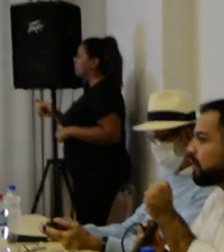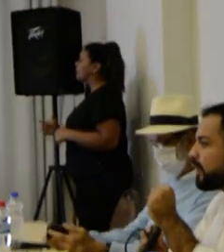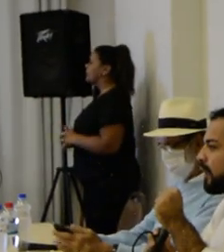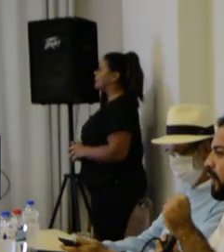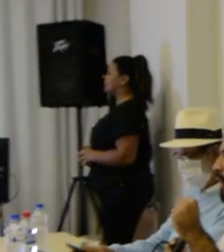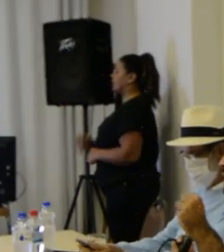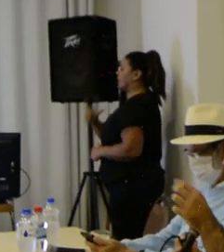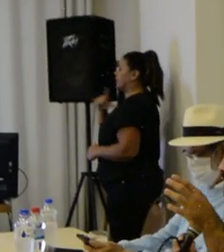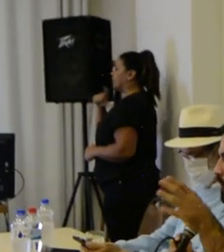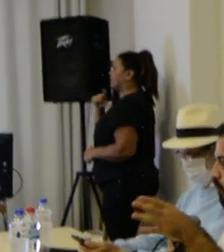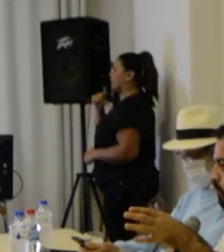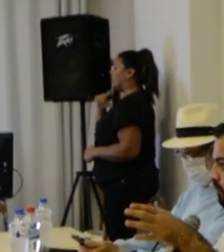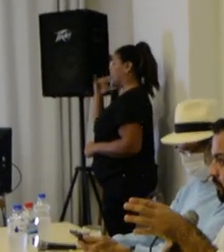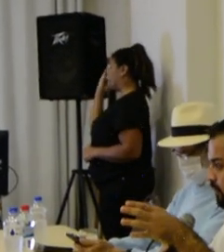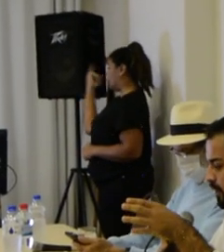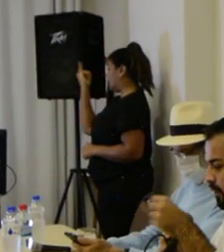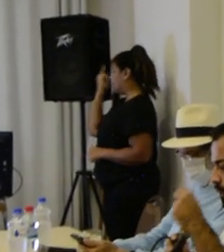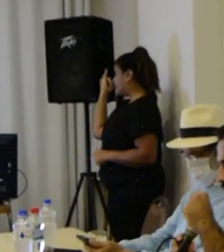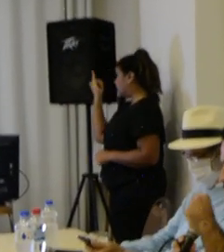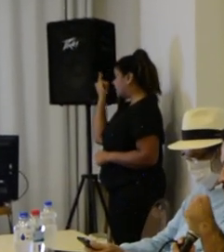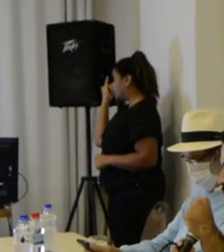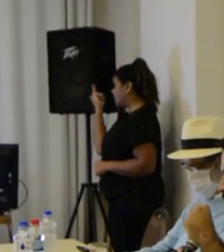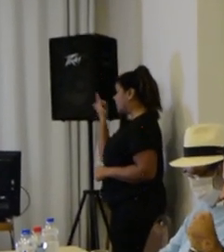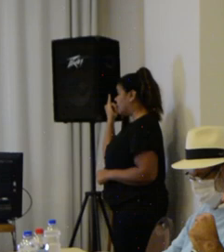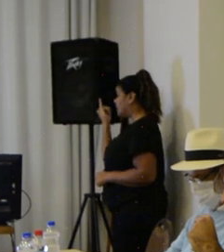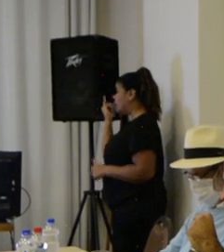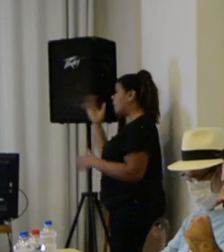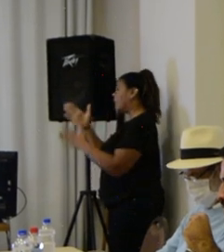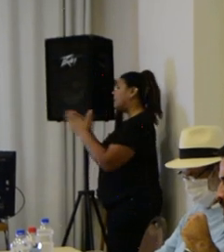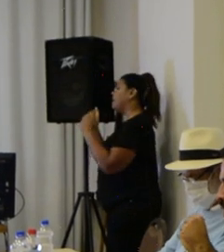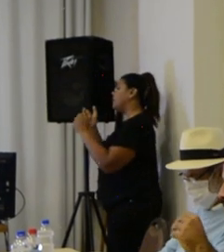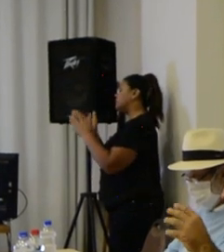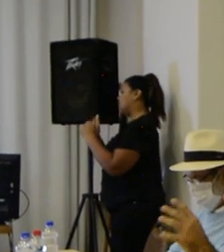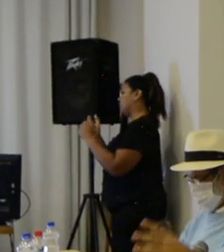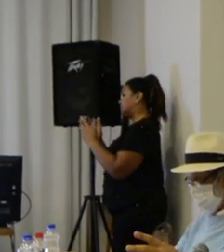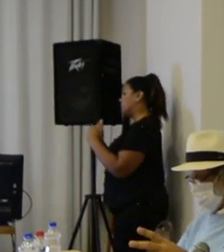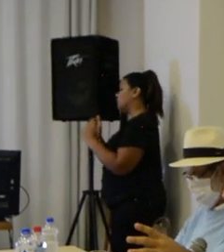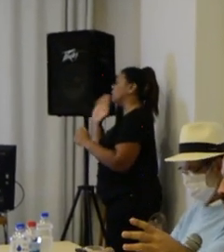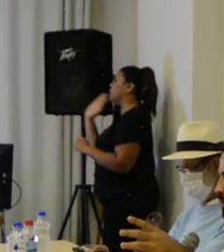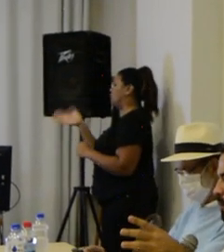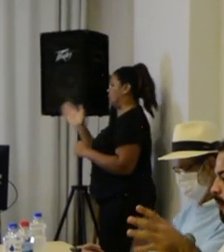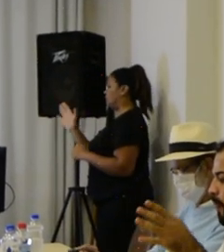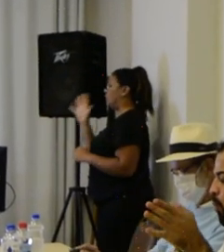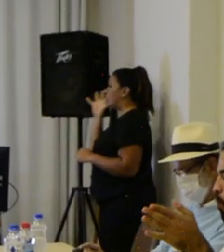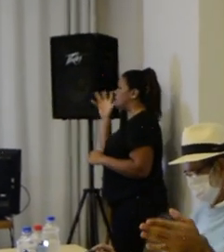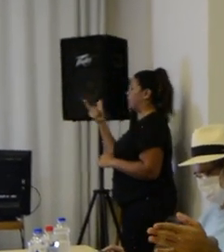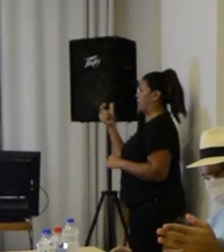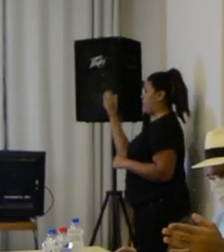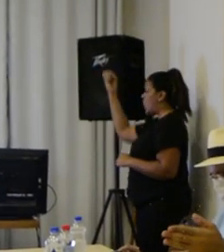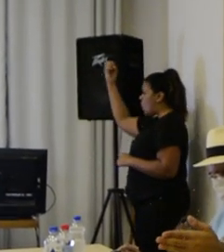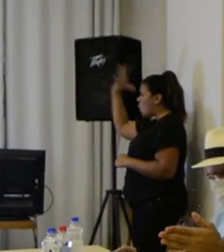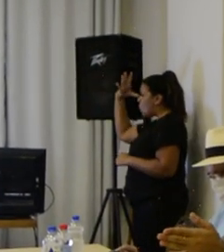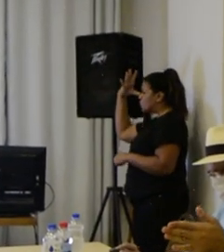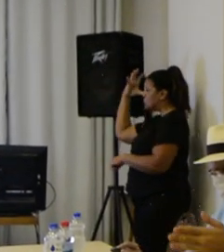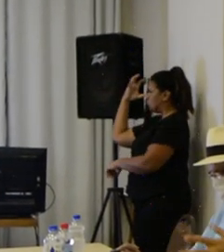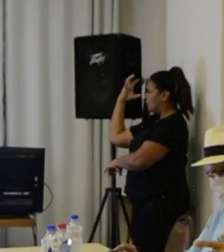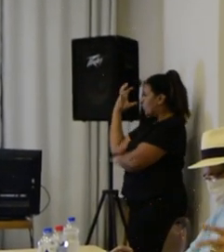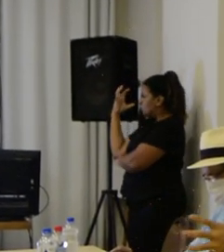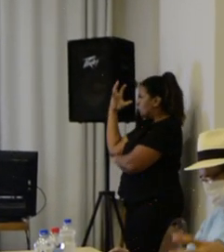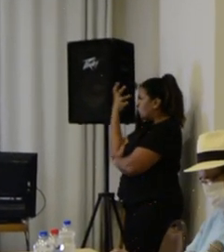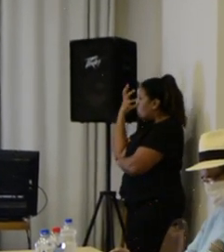ela entendeu, né, esse apelo que o mandato fez e já colocou para poder